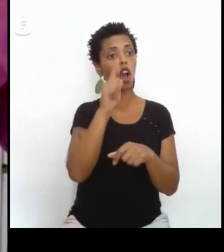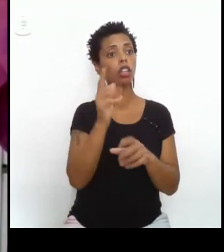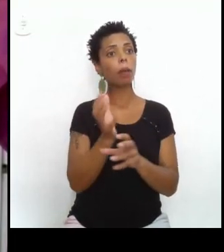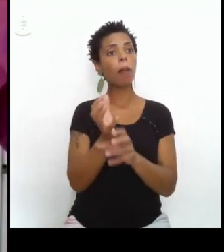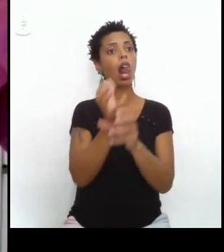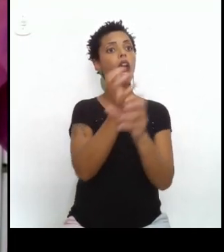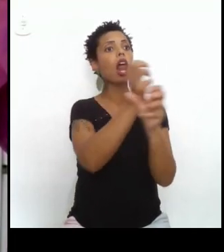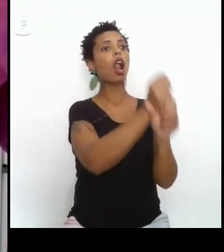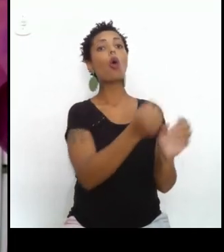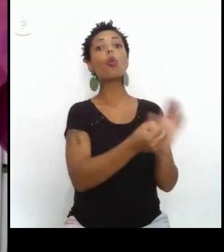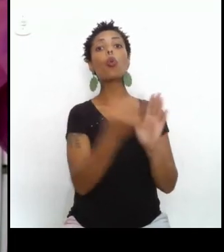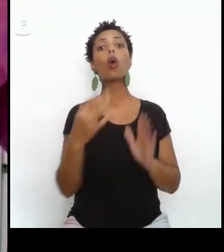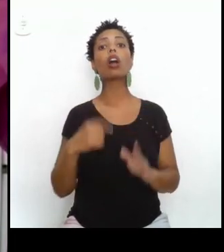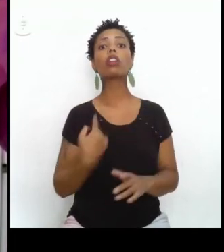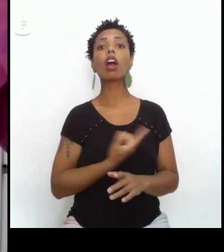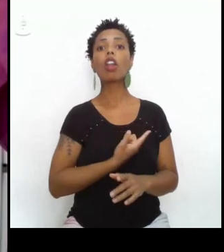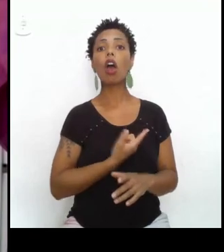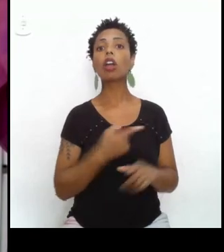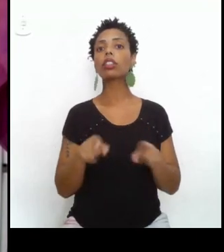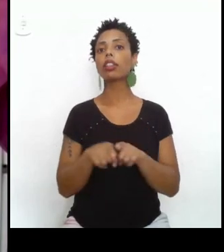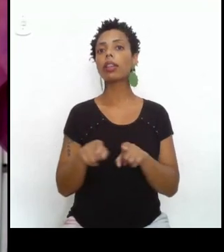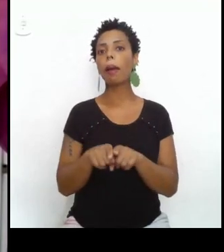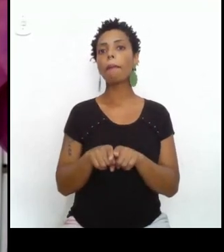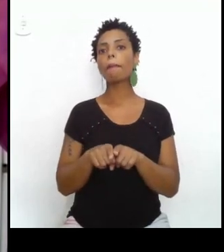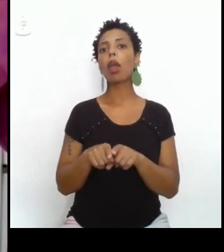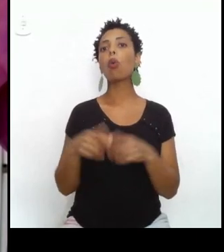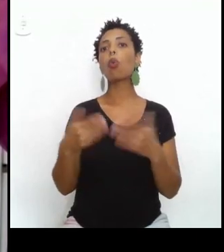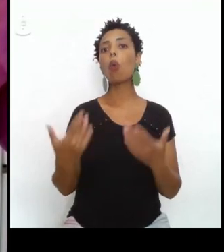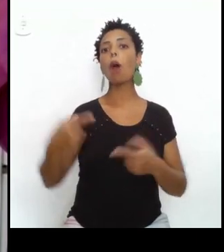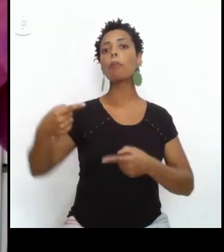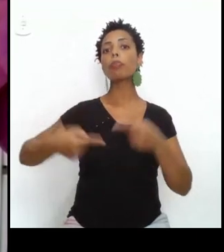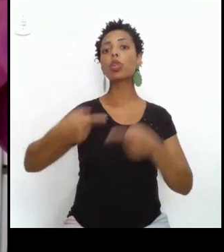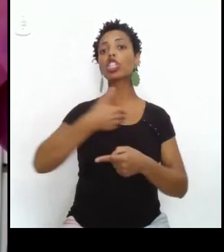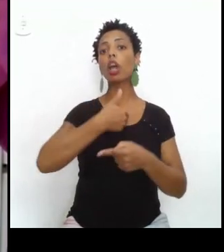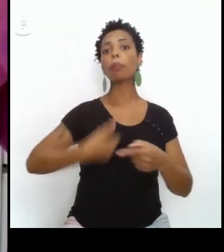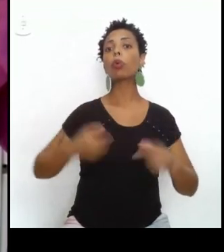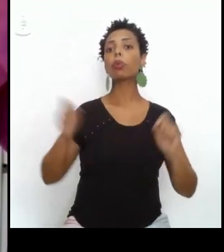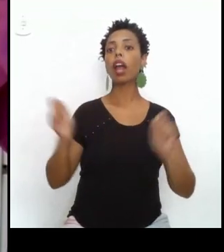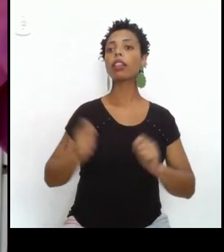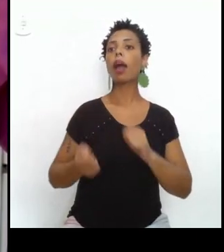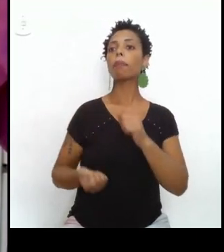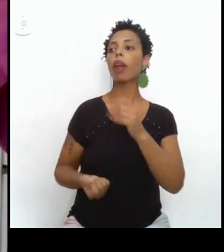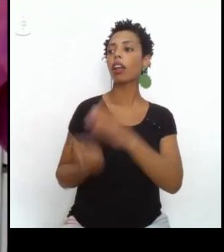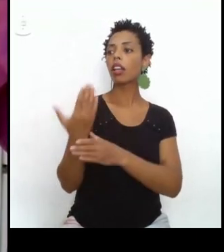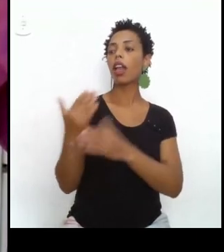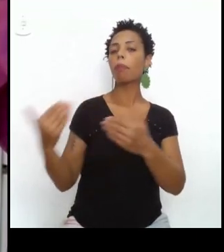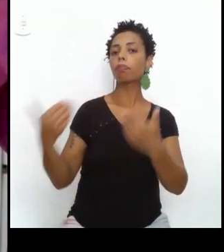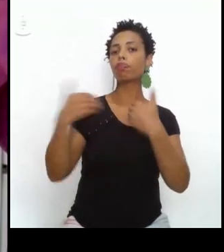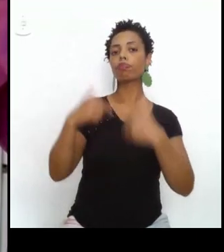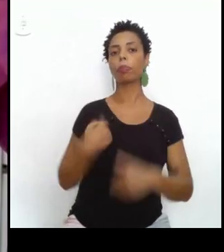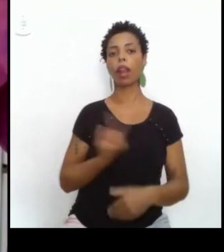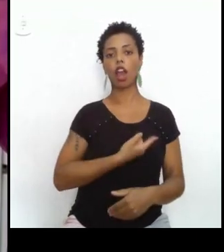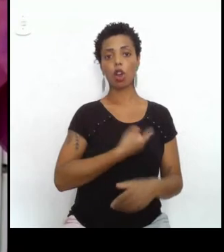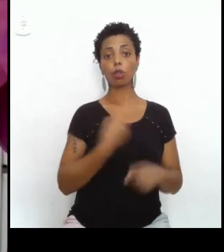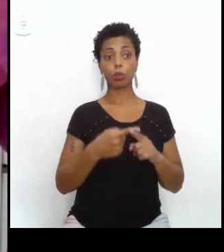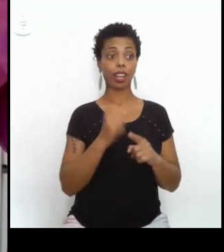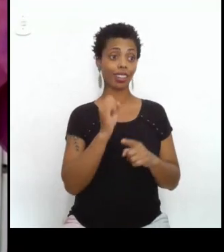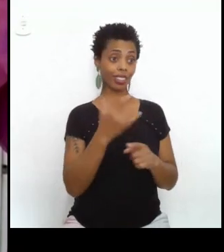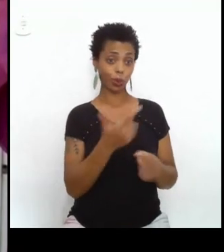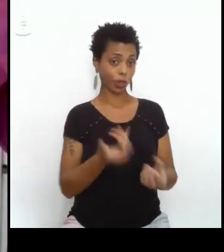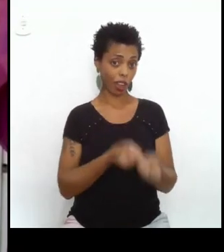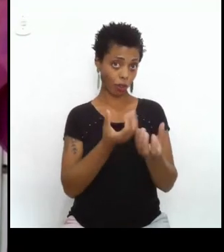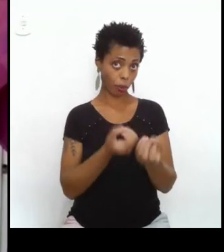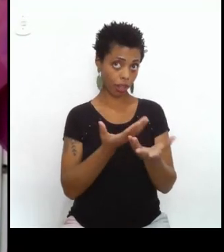nossos corpos e que tipo de política pública poderia ser feito para nós porque o fato de não termos dado é acaba sendo um dado muito